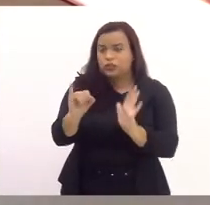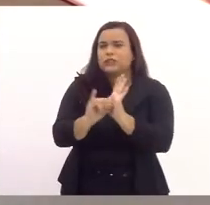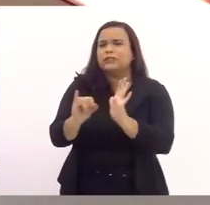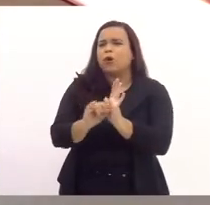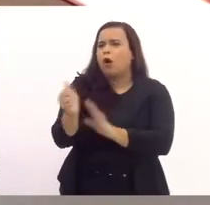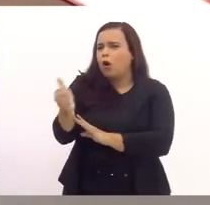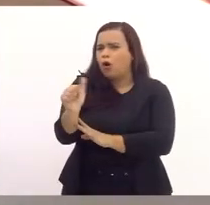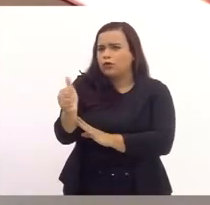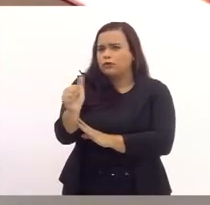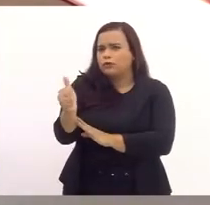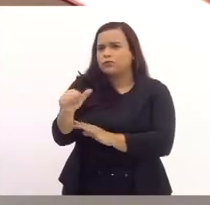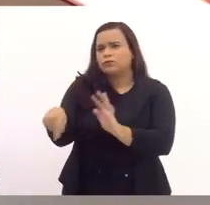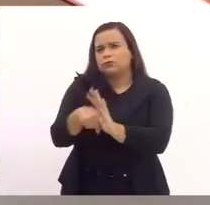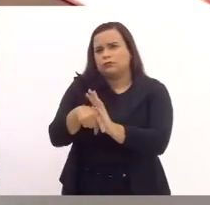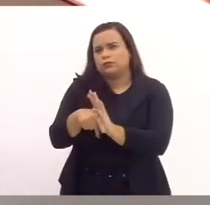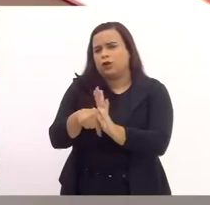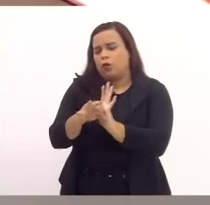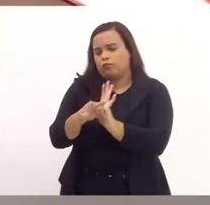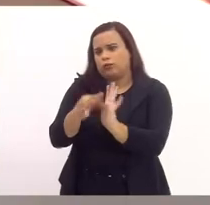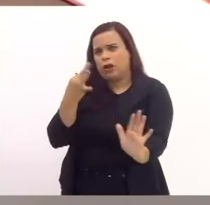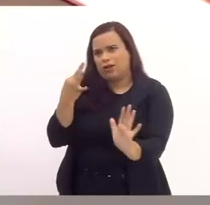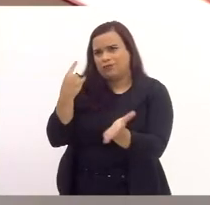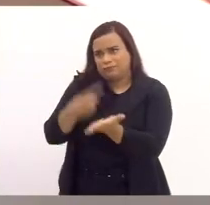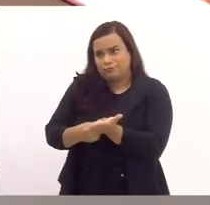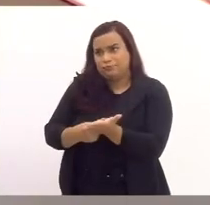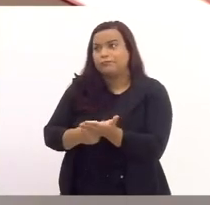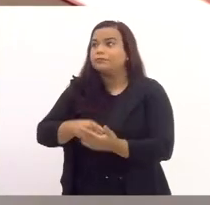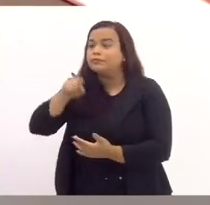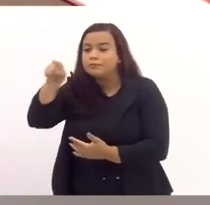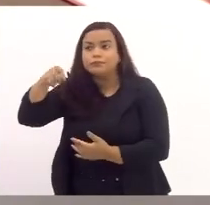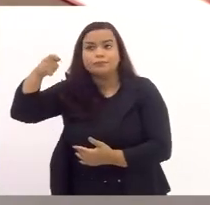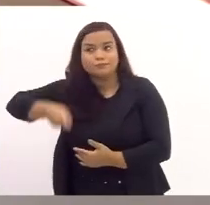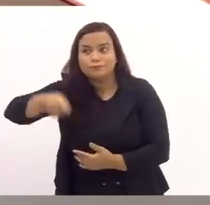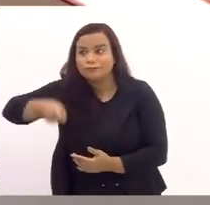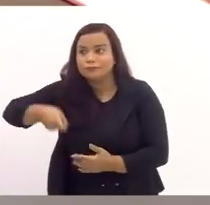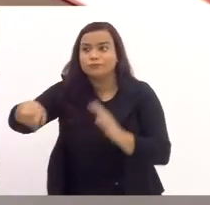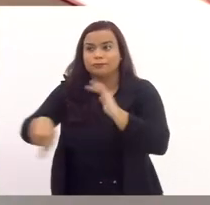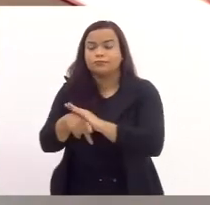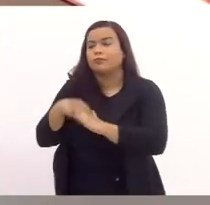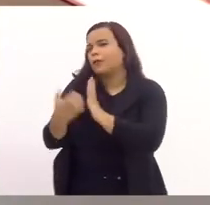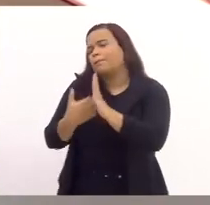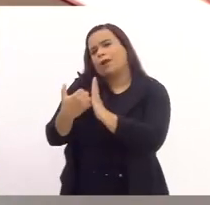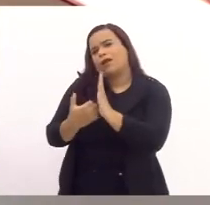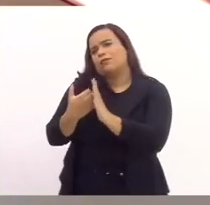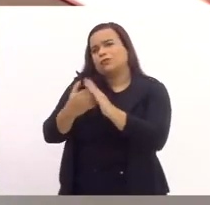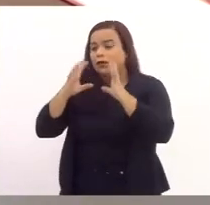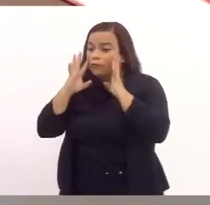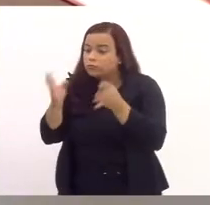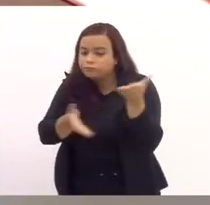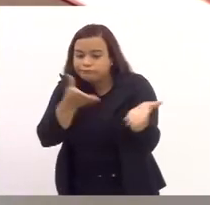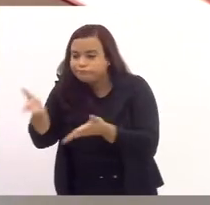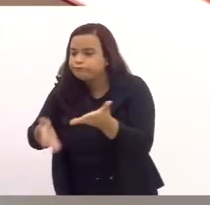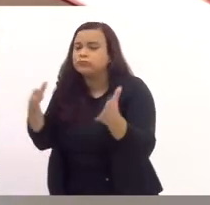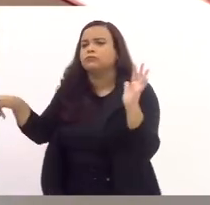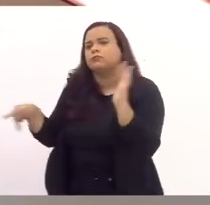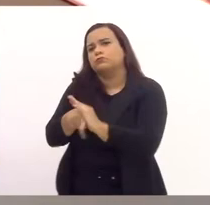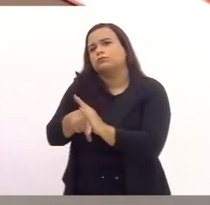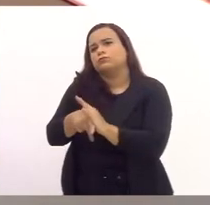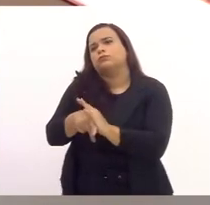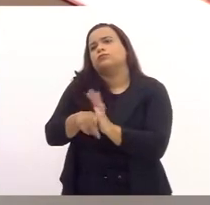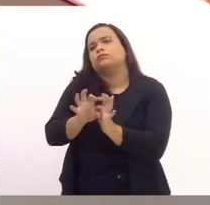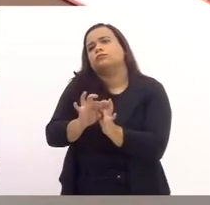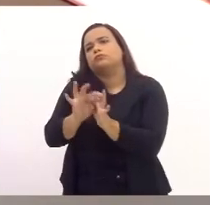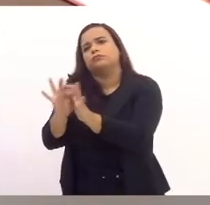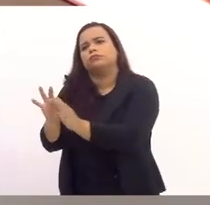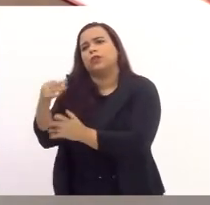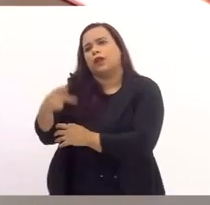contrato de concessão, que fala que é obrigação da concessionária zelar pela integralidade dos bens vinculados à concessão,